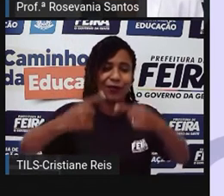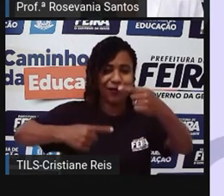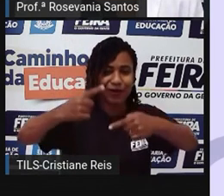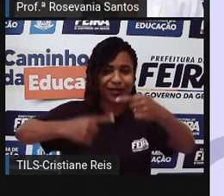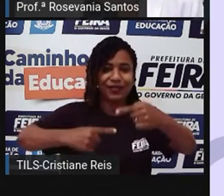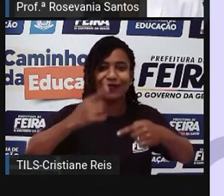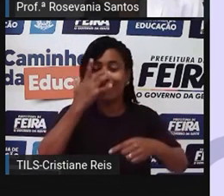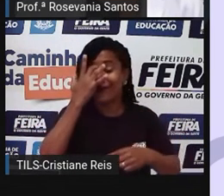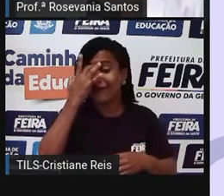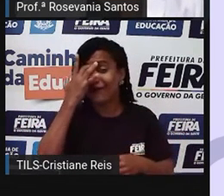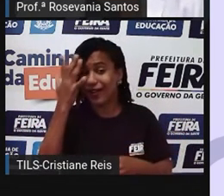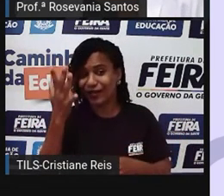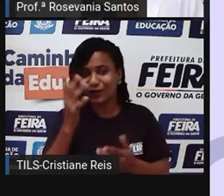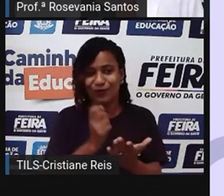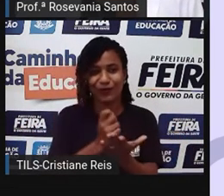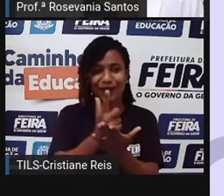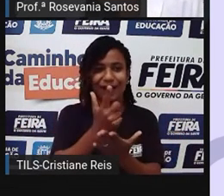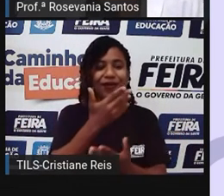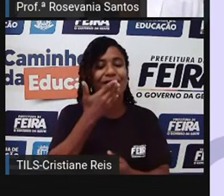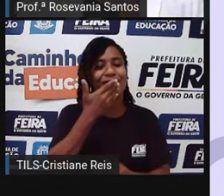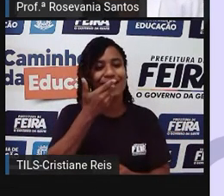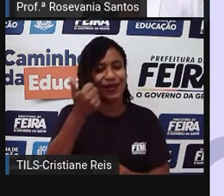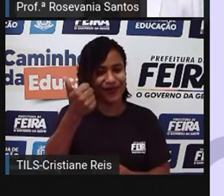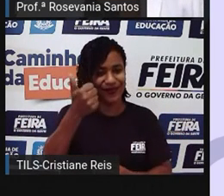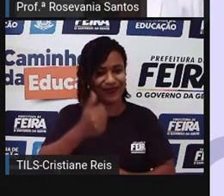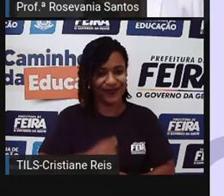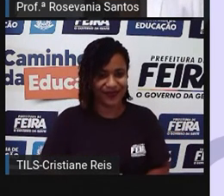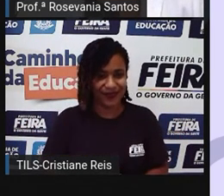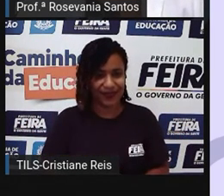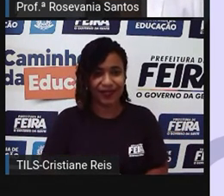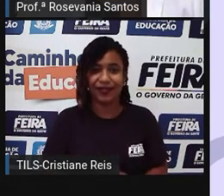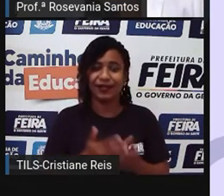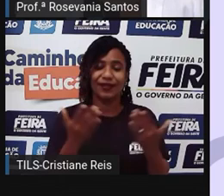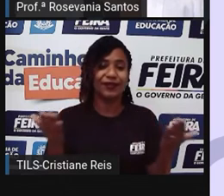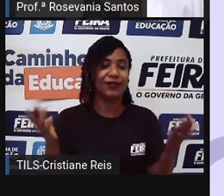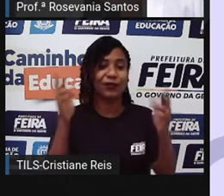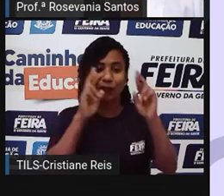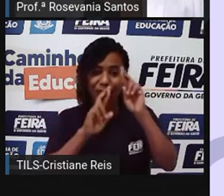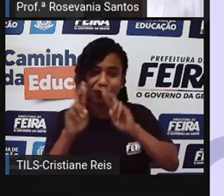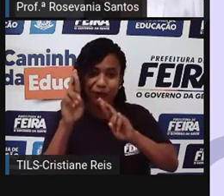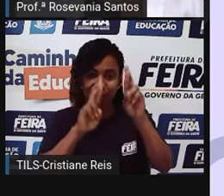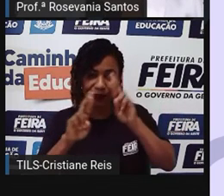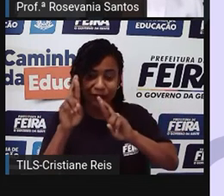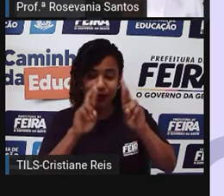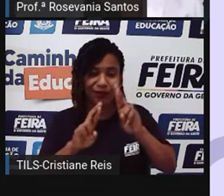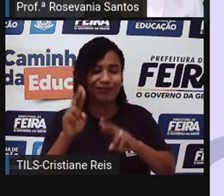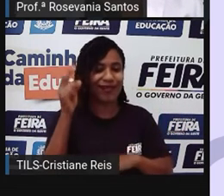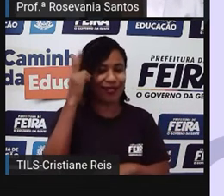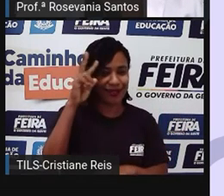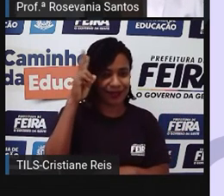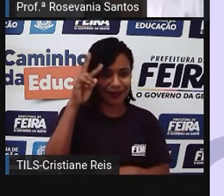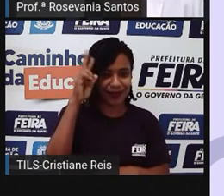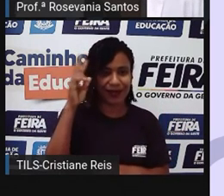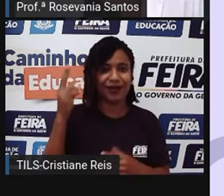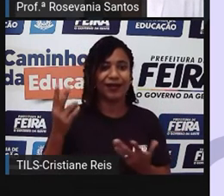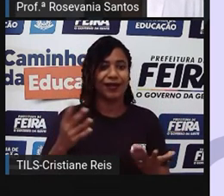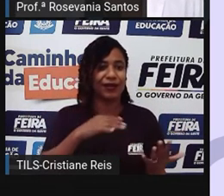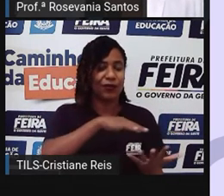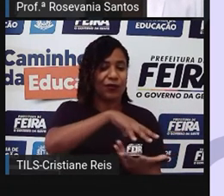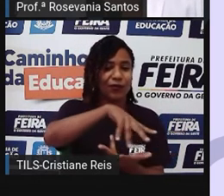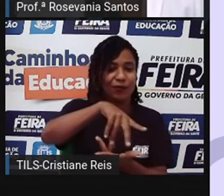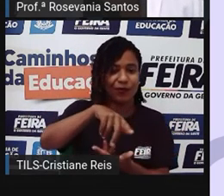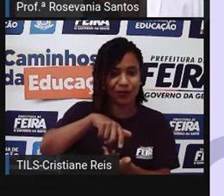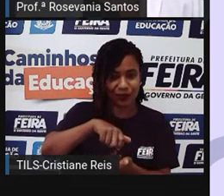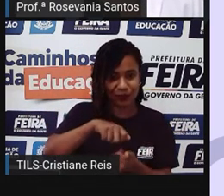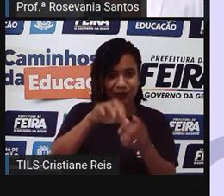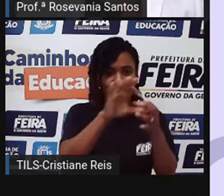tudo. Bom, só para a gente participar, né, da nossa revisão, para a gente chamar a atenção hoje, viver nesse mundo globalizado, ele